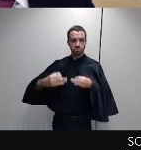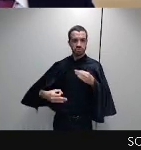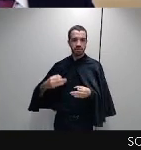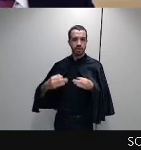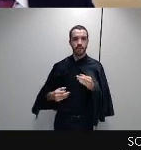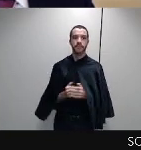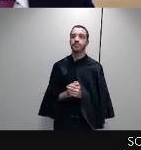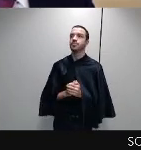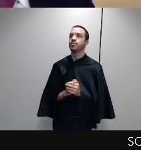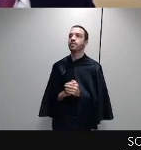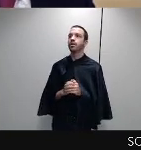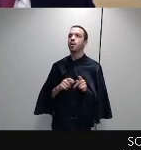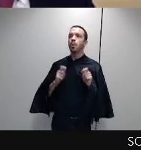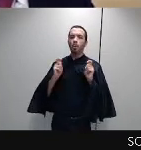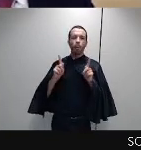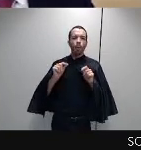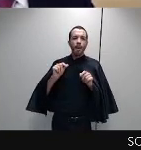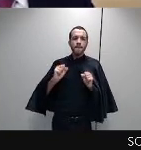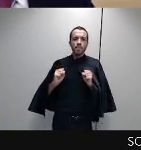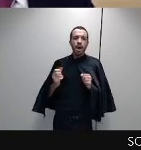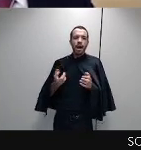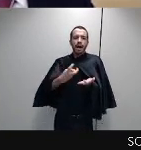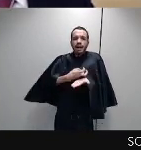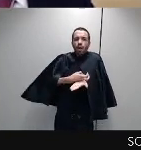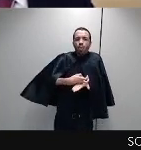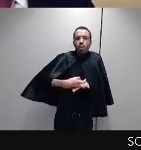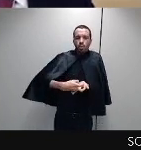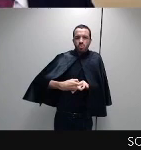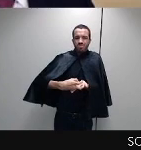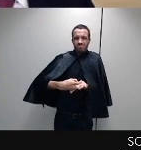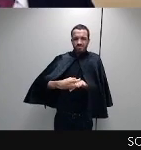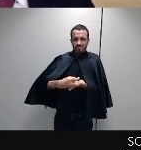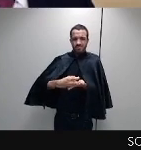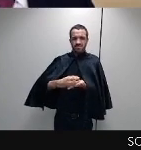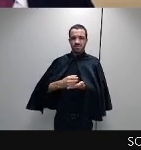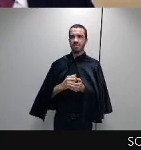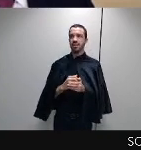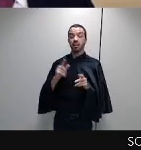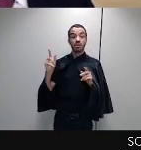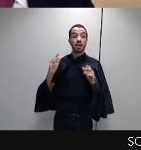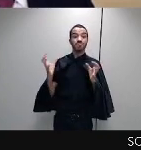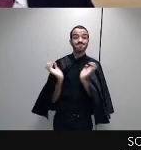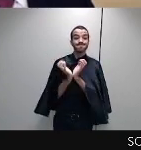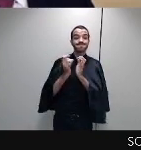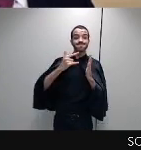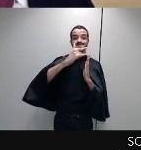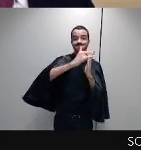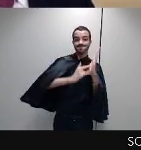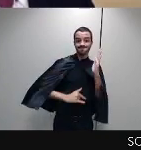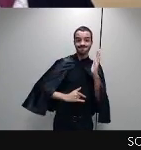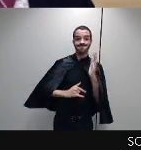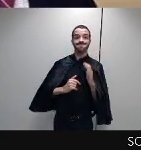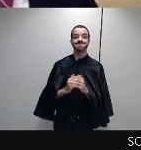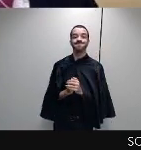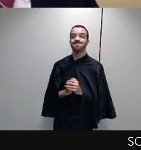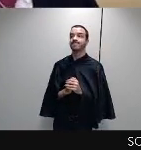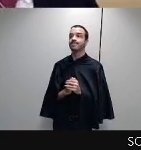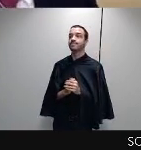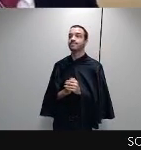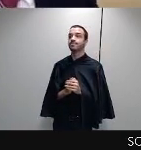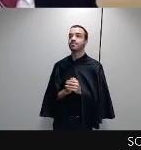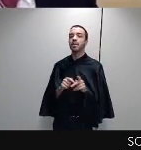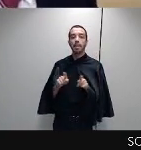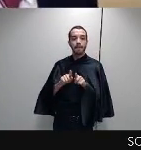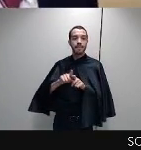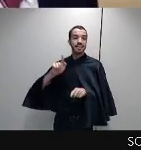renúncia ao utilizar-se do writ previsto na legislação fiscal antes mesmo da garantido